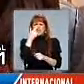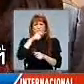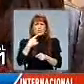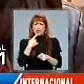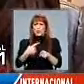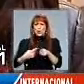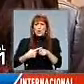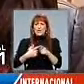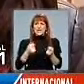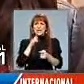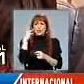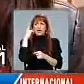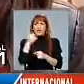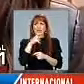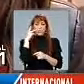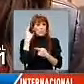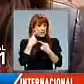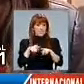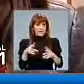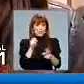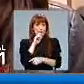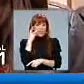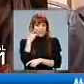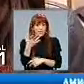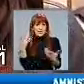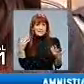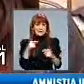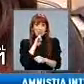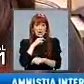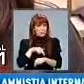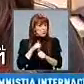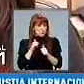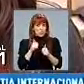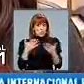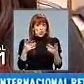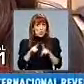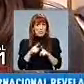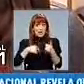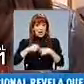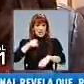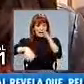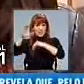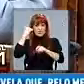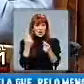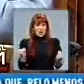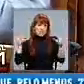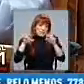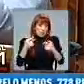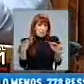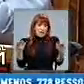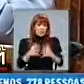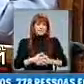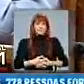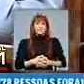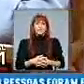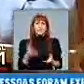people, and we can see a different life. It's very good opportunity to learning something new for us.